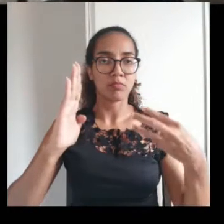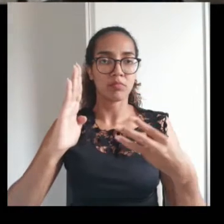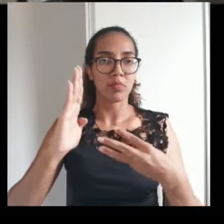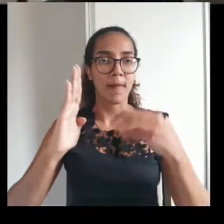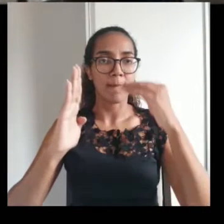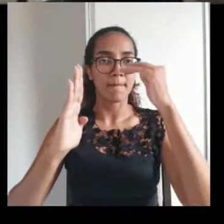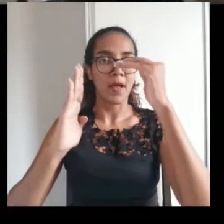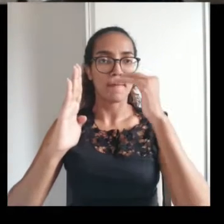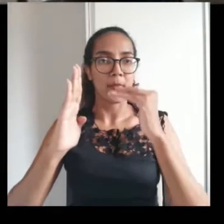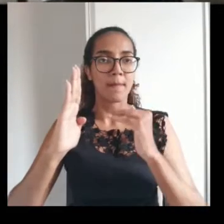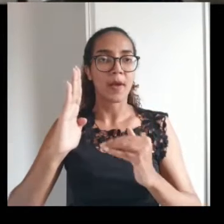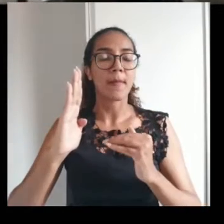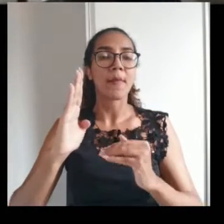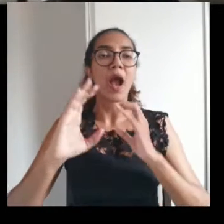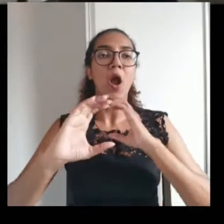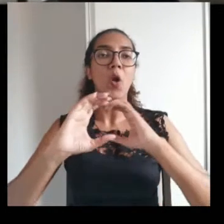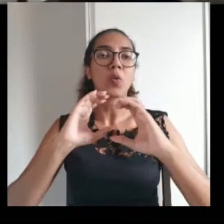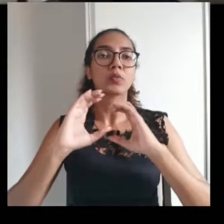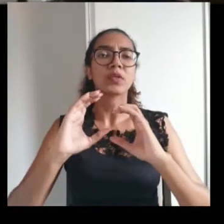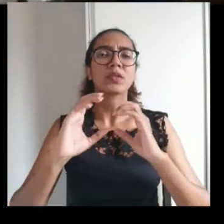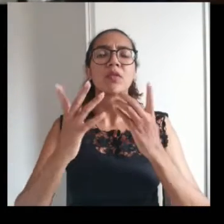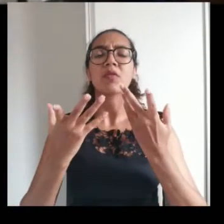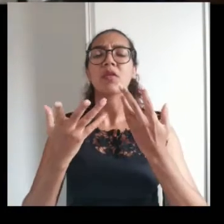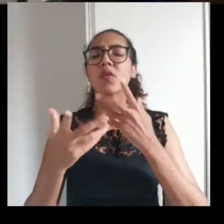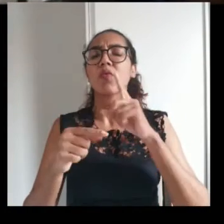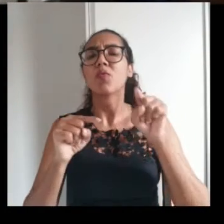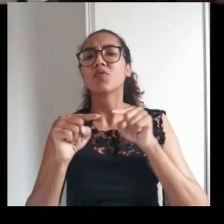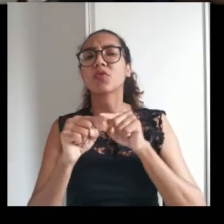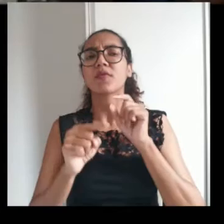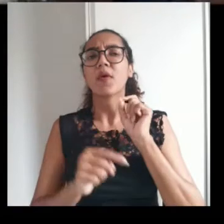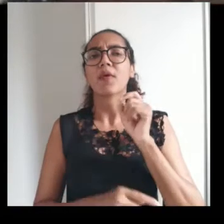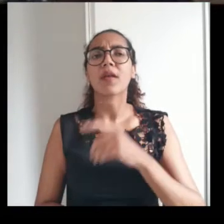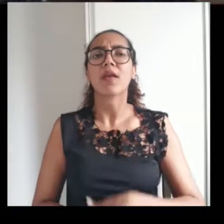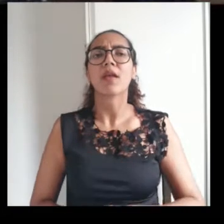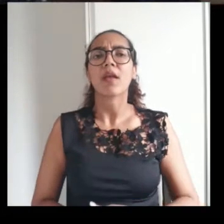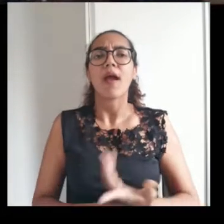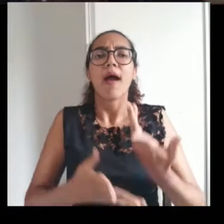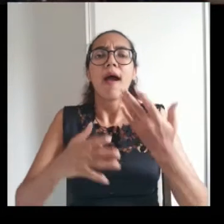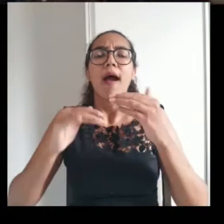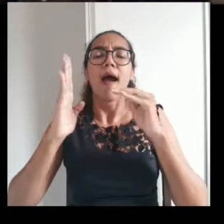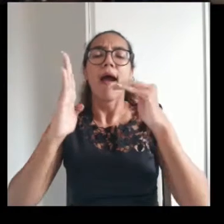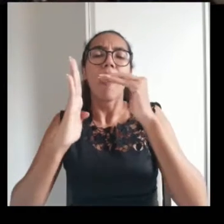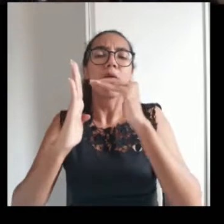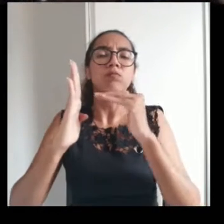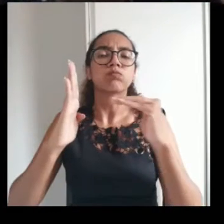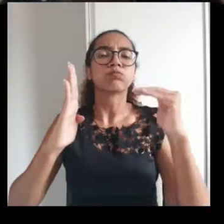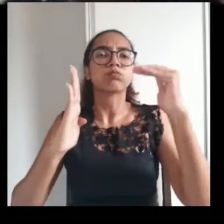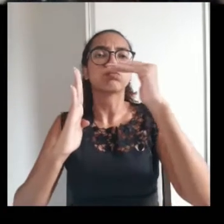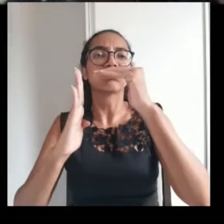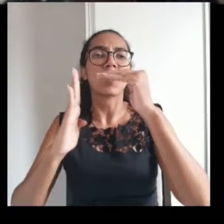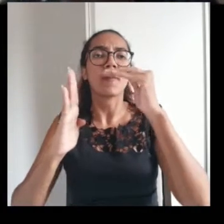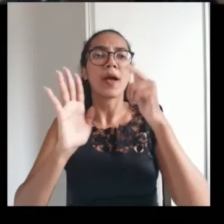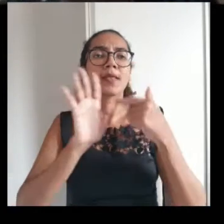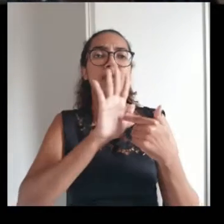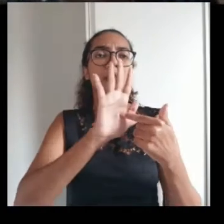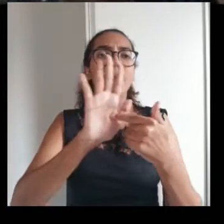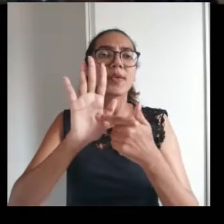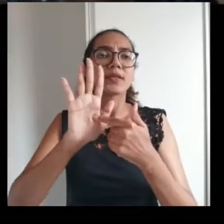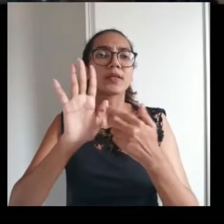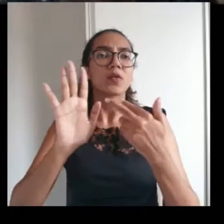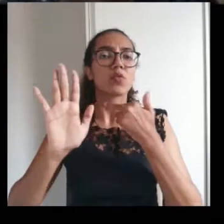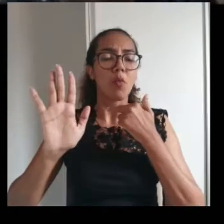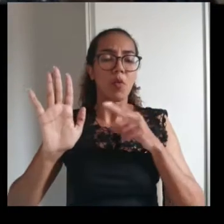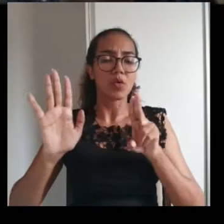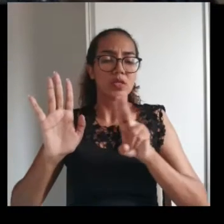qual é o objetivo da gente impor essas restrições? Dizer, a camada de apresentação, ela não pode ser usada pela camada de dados, por